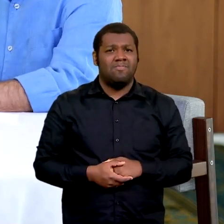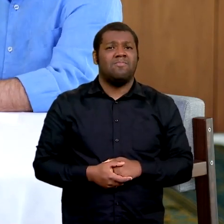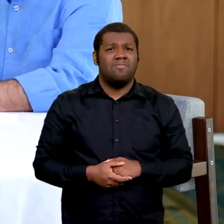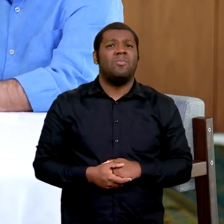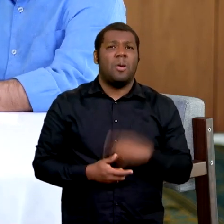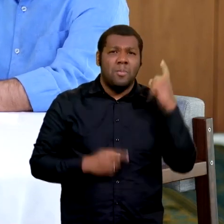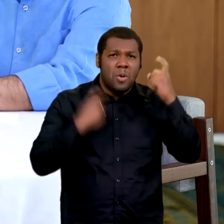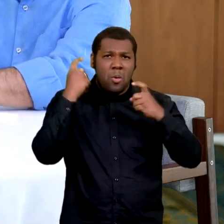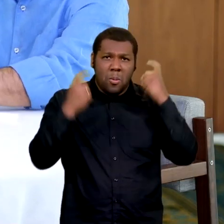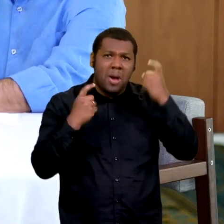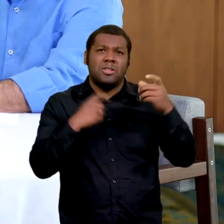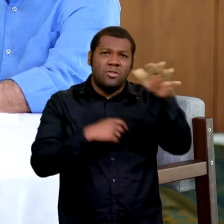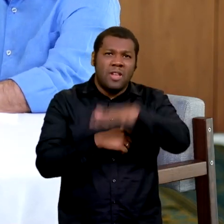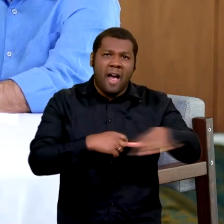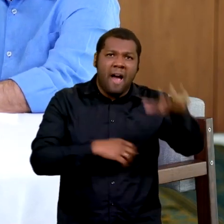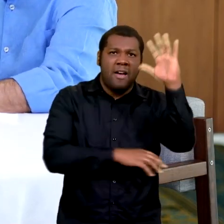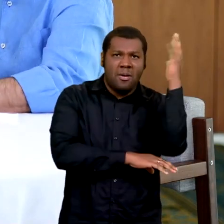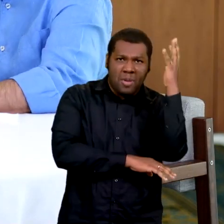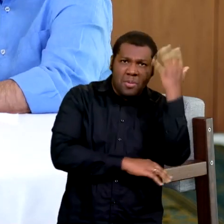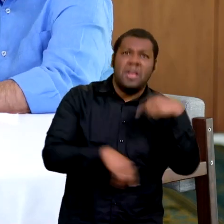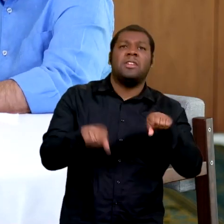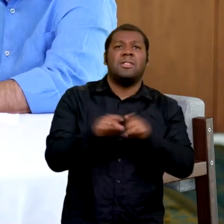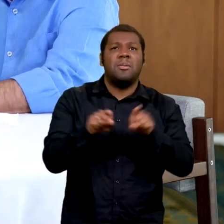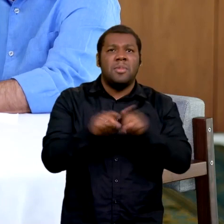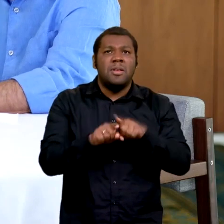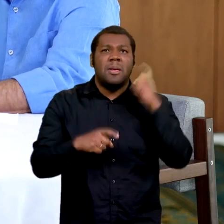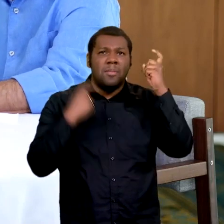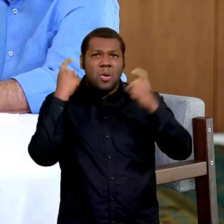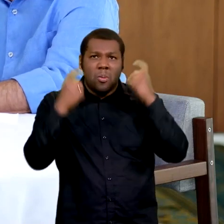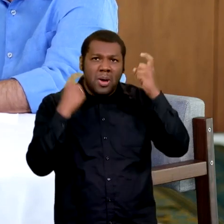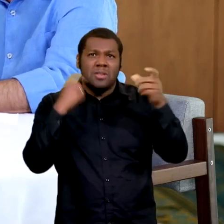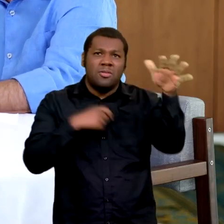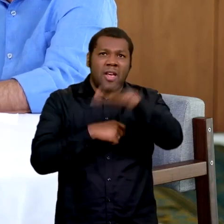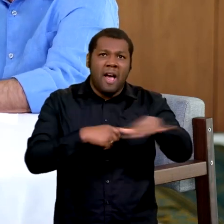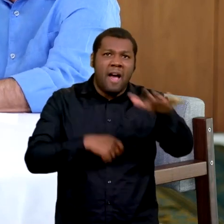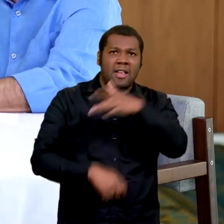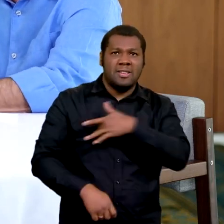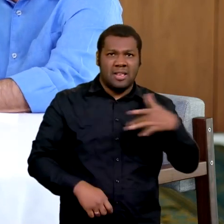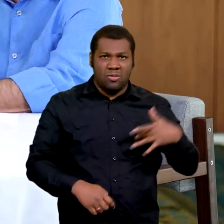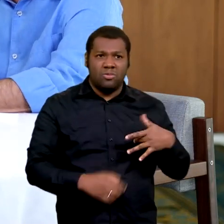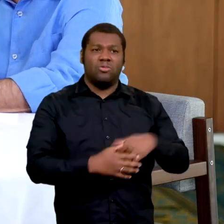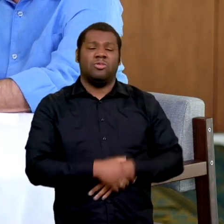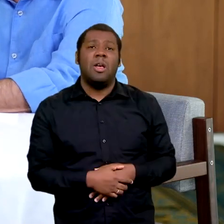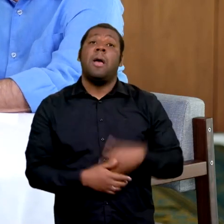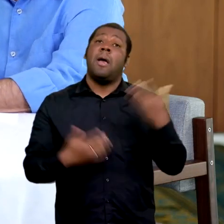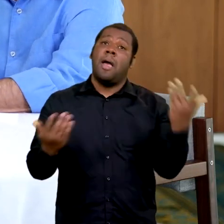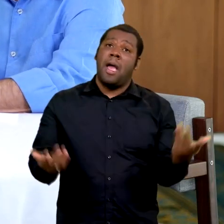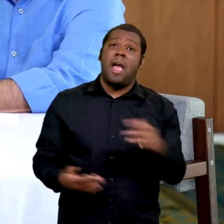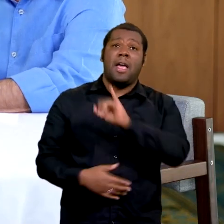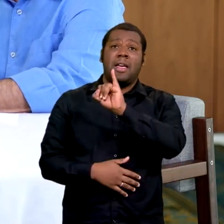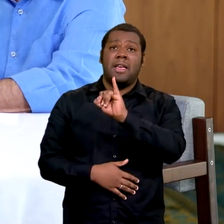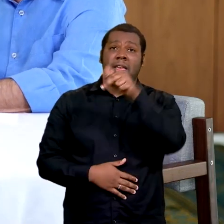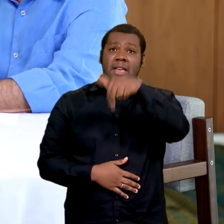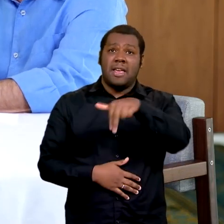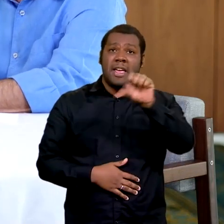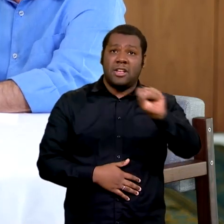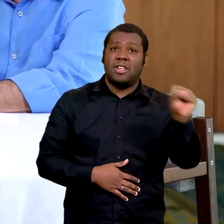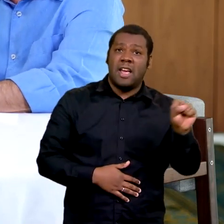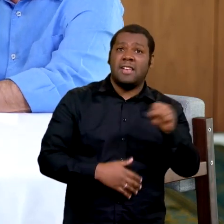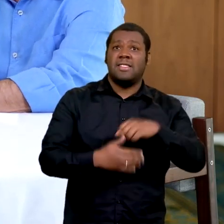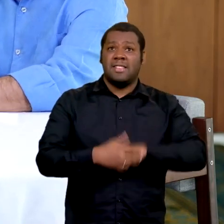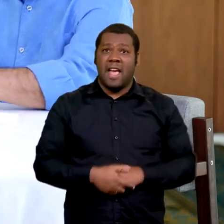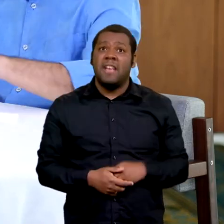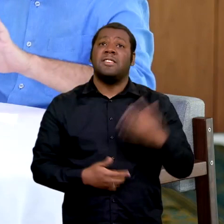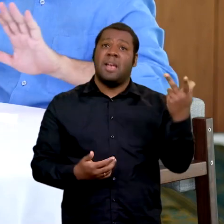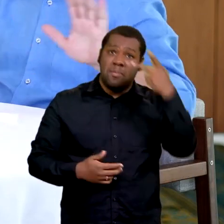que é uma área que o INSS por exemplo também perdeu tá com a metade dos funcionários que tinha 10 anos atrás e lá atrás no